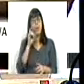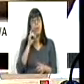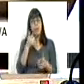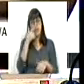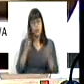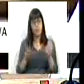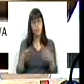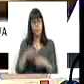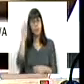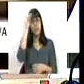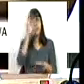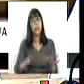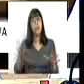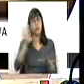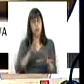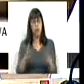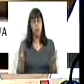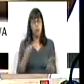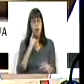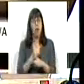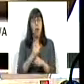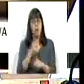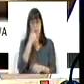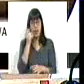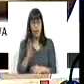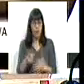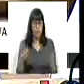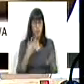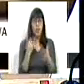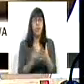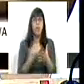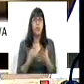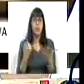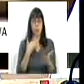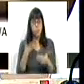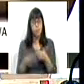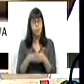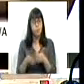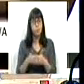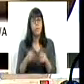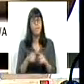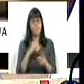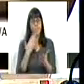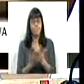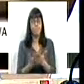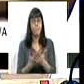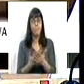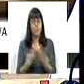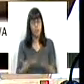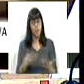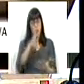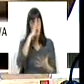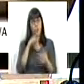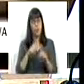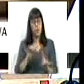das populações do interior que estão abandonadas, isoladas e envelhecidas constitui para o atual